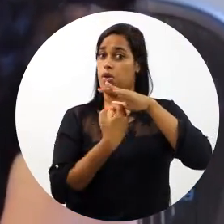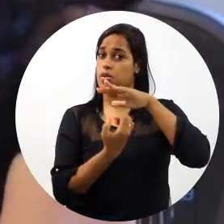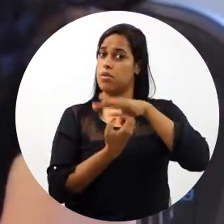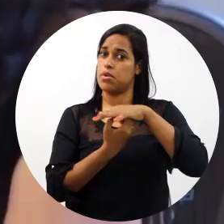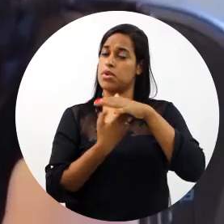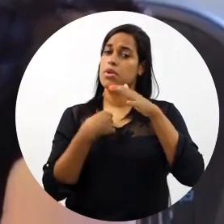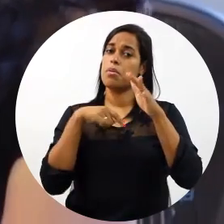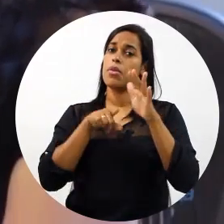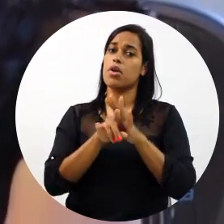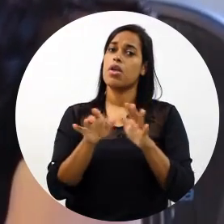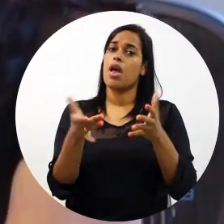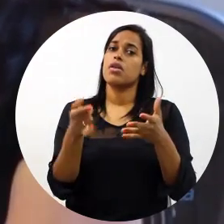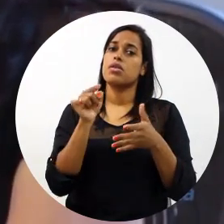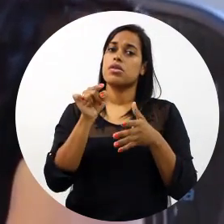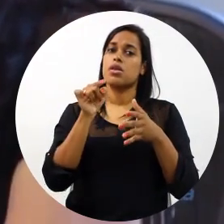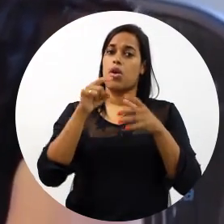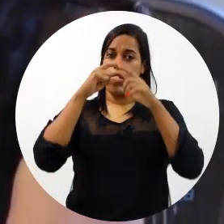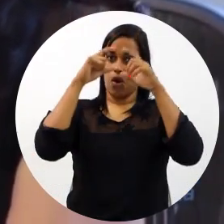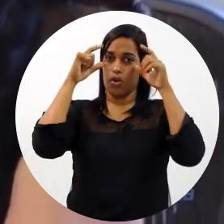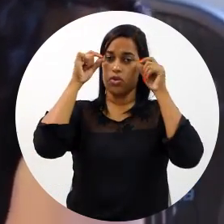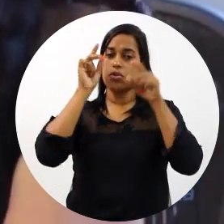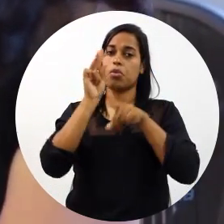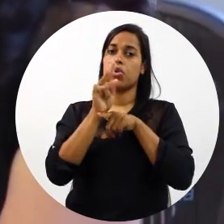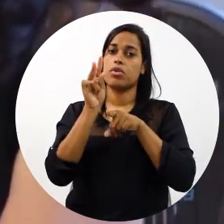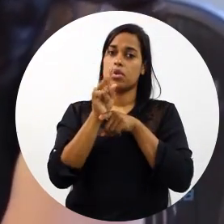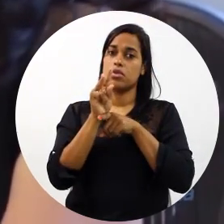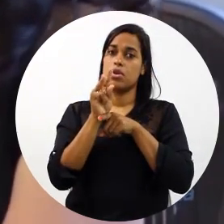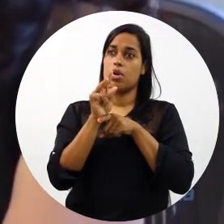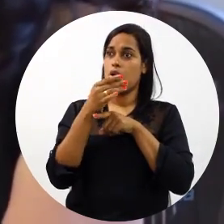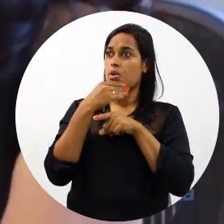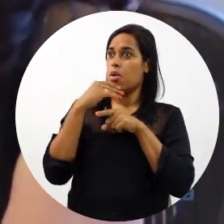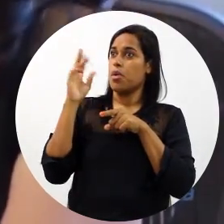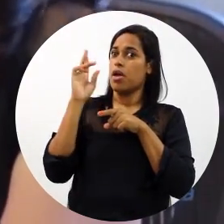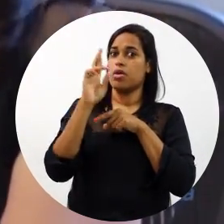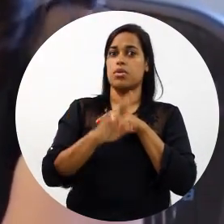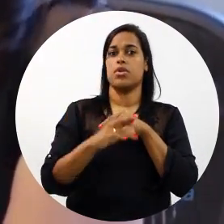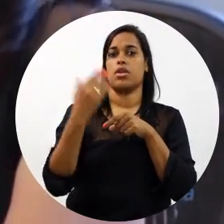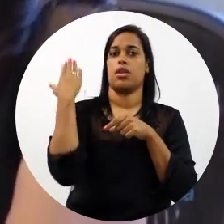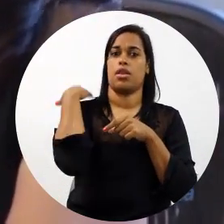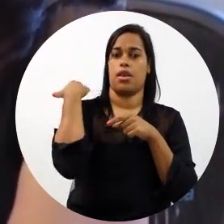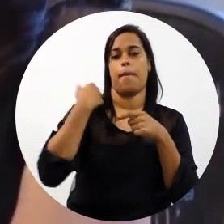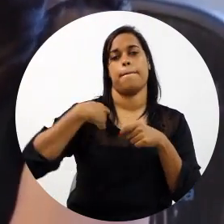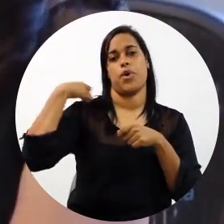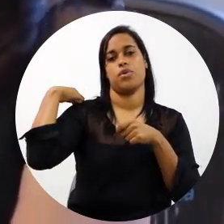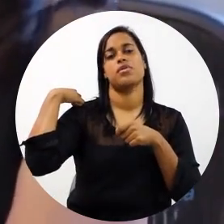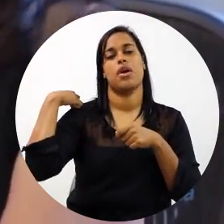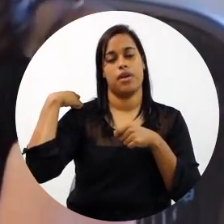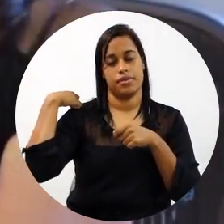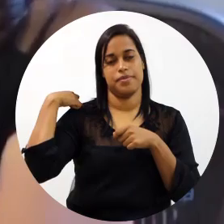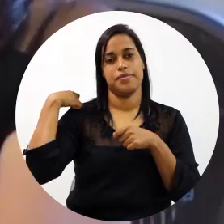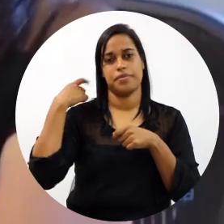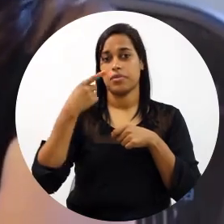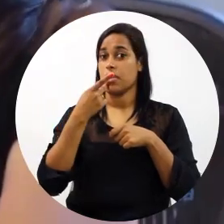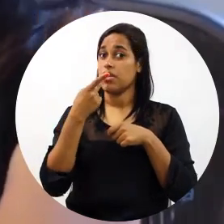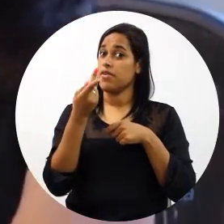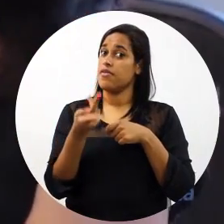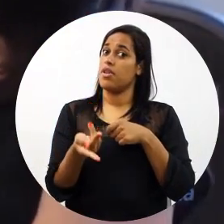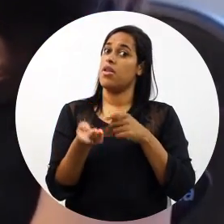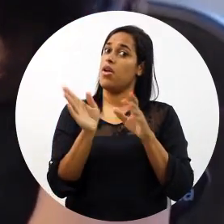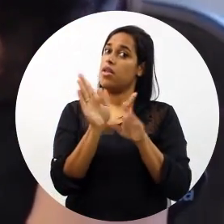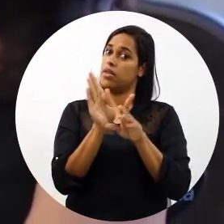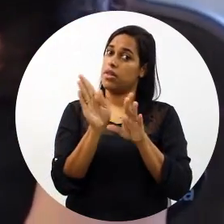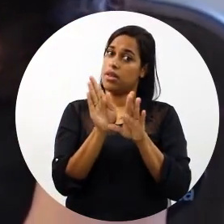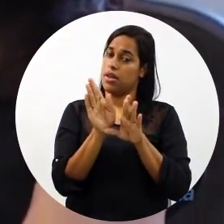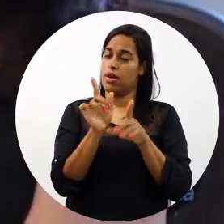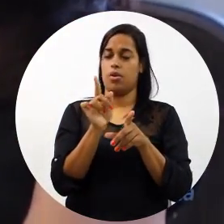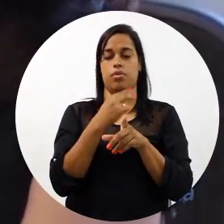amigo, cadê seu óculos de proteção? E aí o cara responde: tá na bolsa. Tá na bolsa. Aí eles: ah, campeão, na bolsa